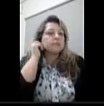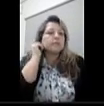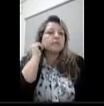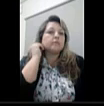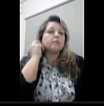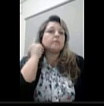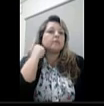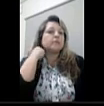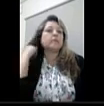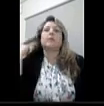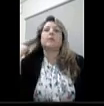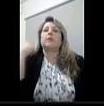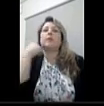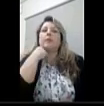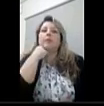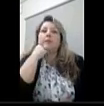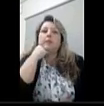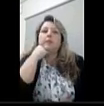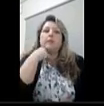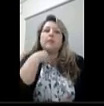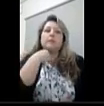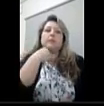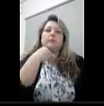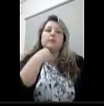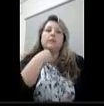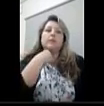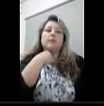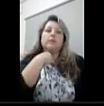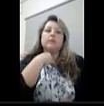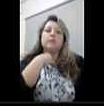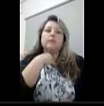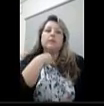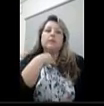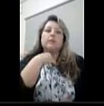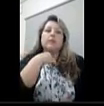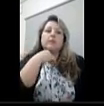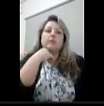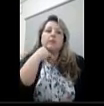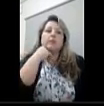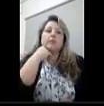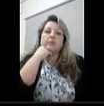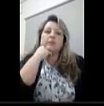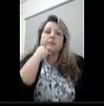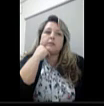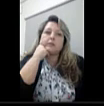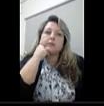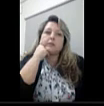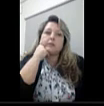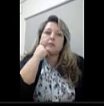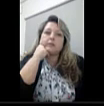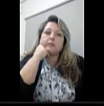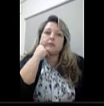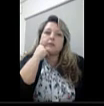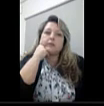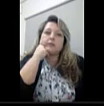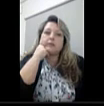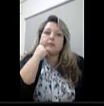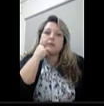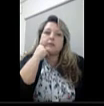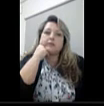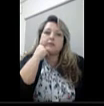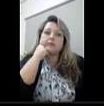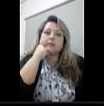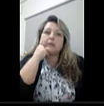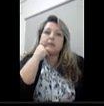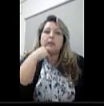e aí a vai lá põe na estrelinha e lógico entra naquele reforço arbitrário que eu falei lá atrás é um reforço arbitrário? sim o